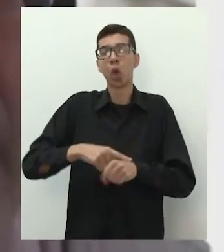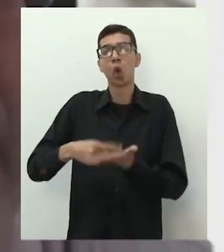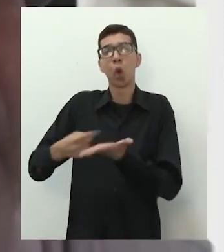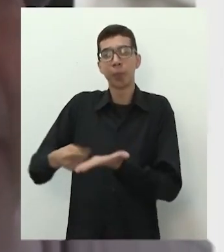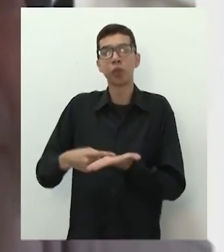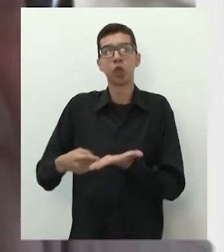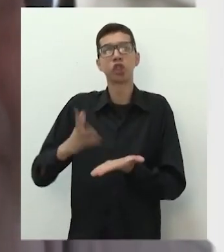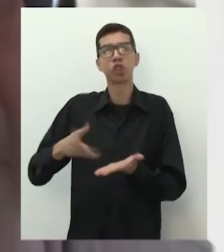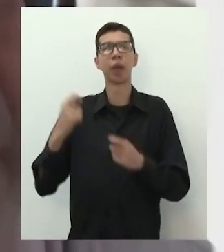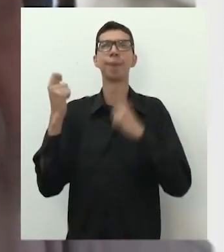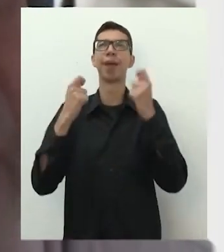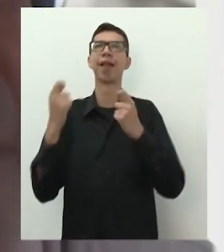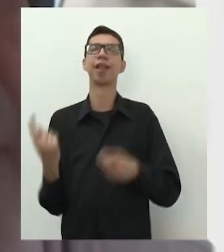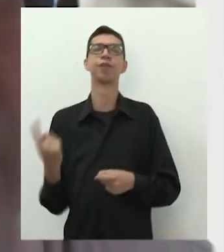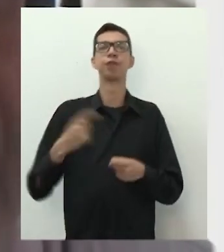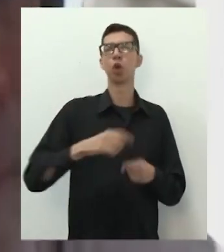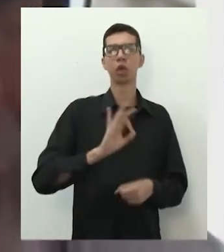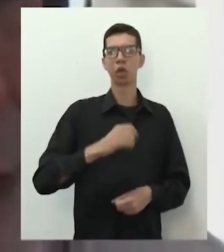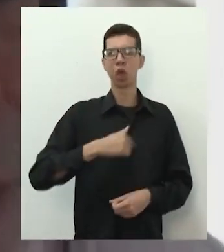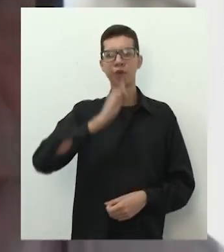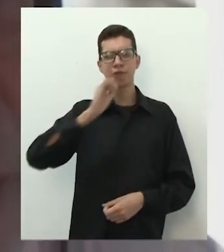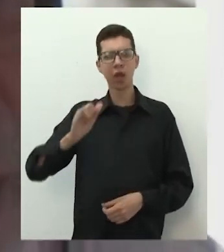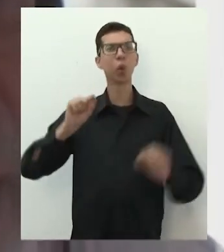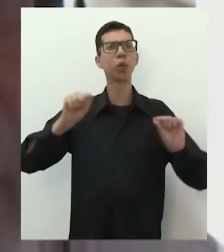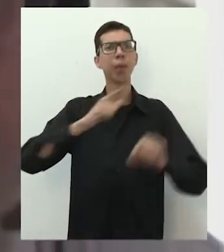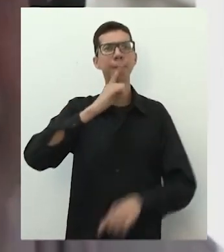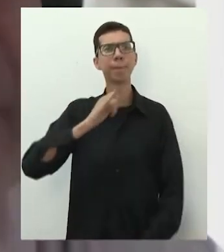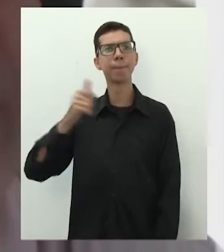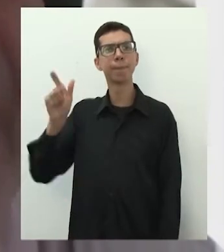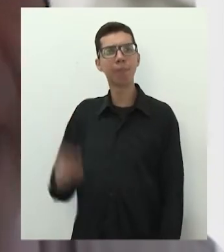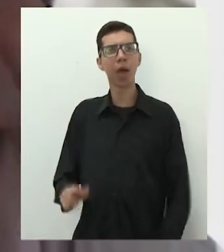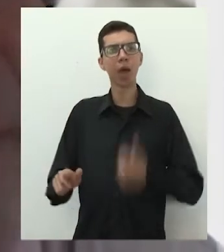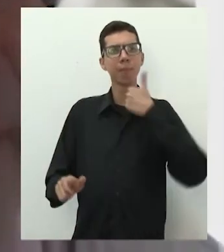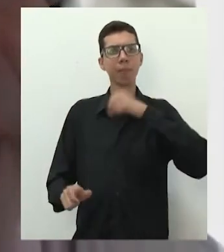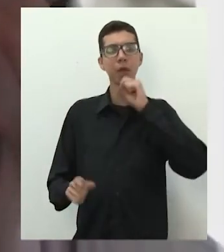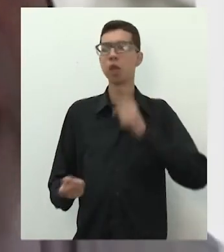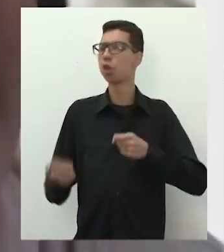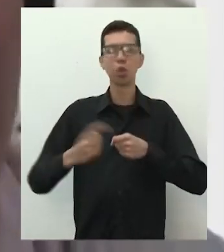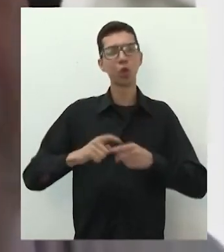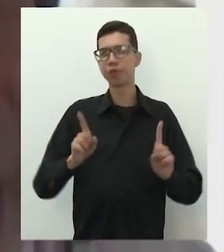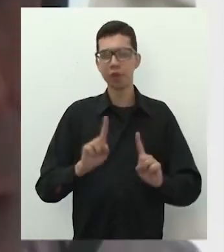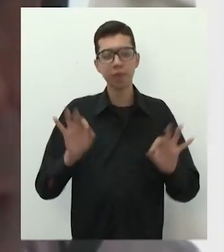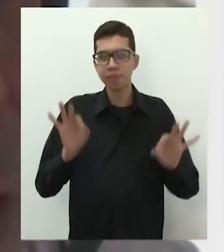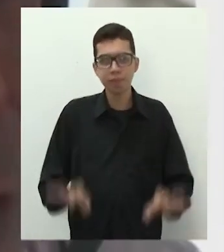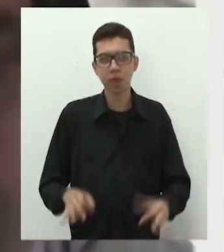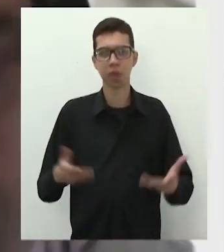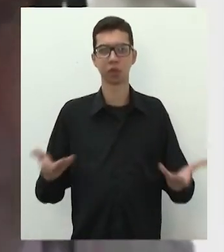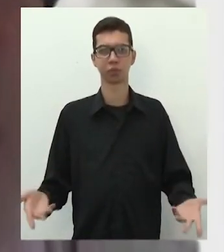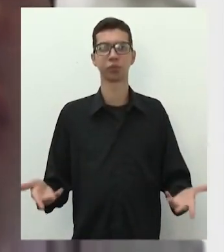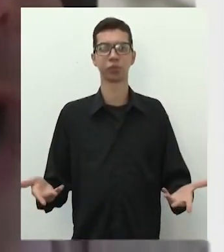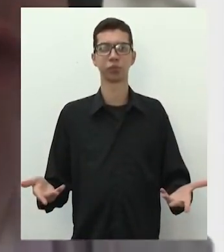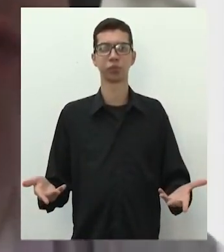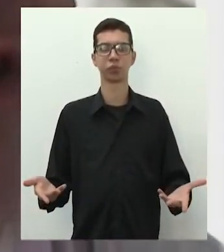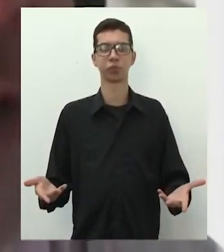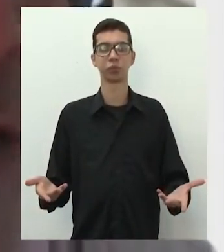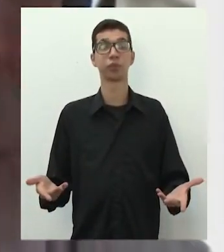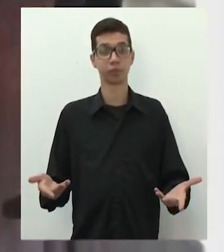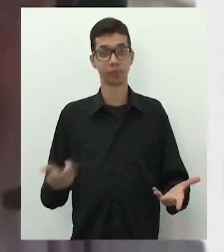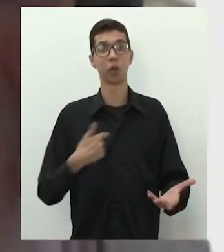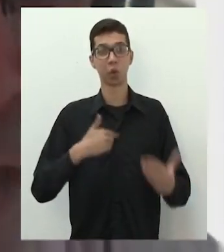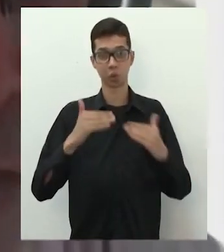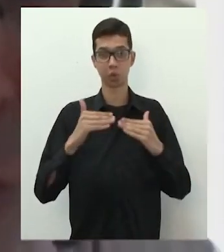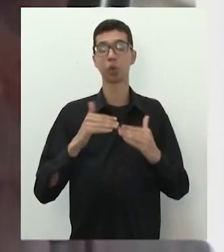que chegasse realmente na adolescência, houvesse flexibilidade. O que não pode acontecer, e acontece hoje, é pai me